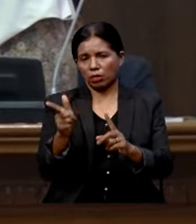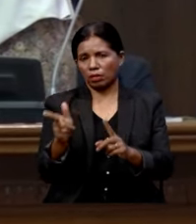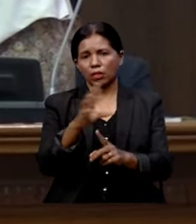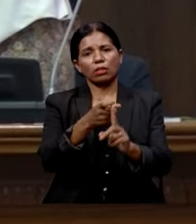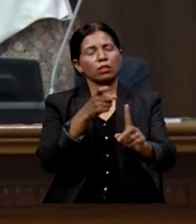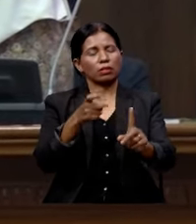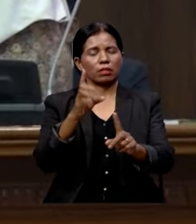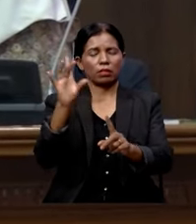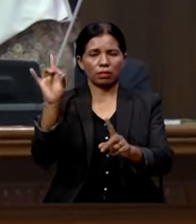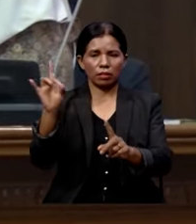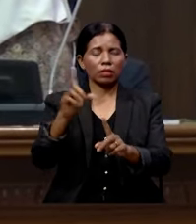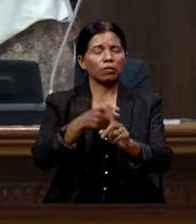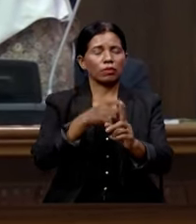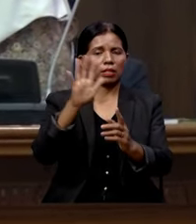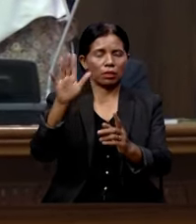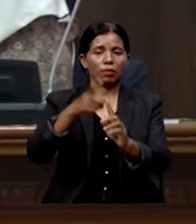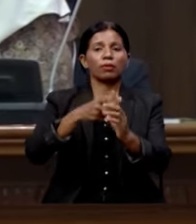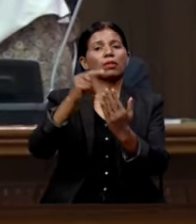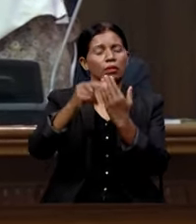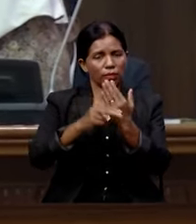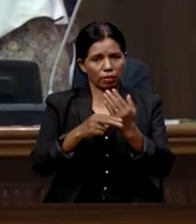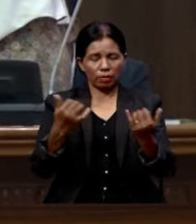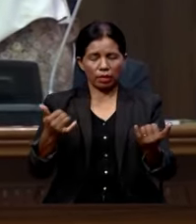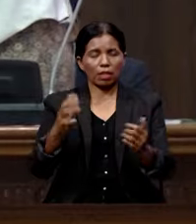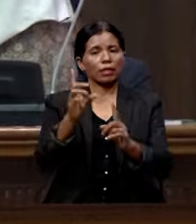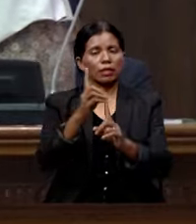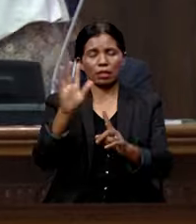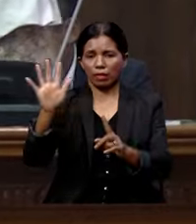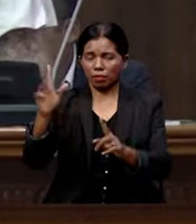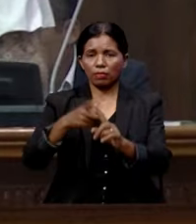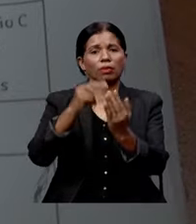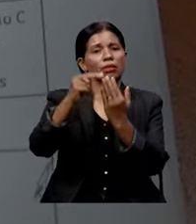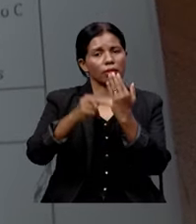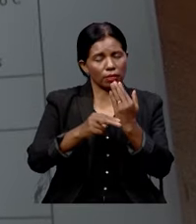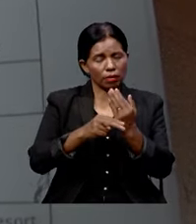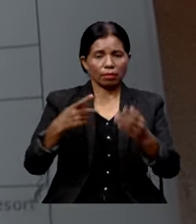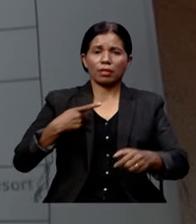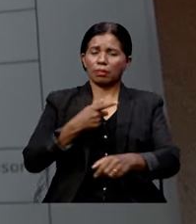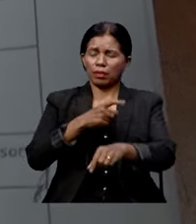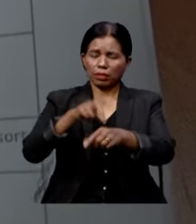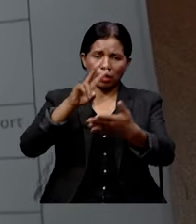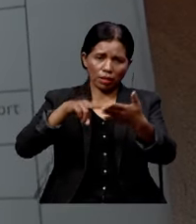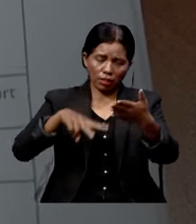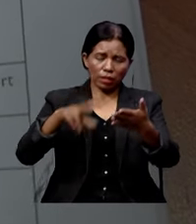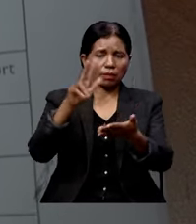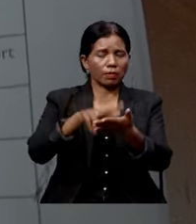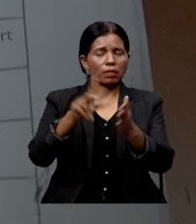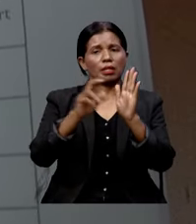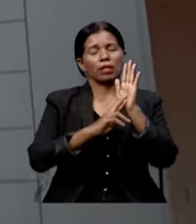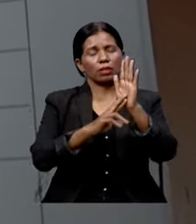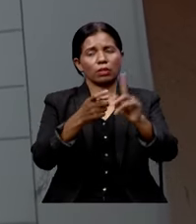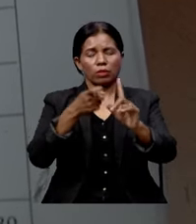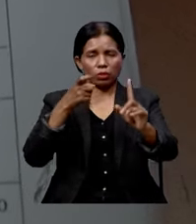a Lorong Balu, to Lorong Lima, fula novembro. A foi em Idané e a Lorong Lima, fula novembro, né? Parlamento se halo leitura no aprovação relatório